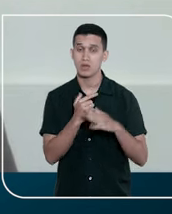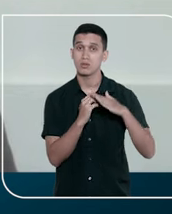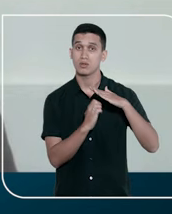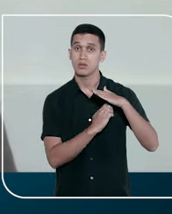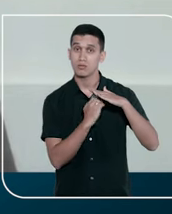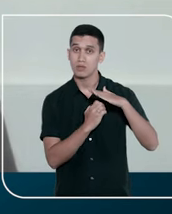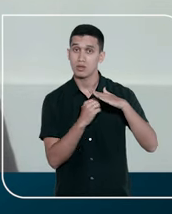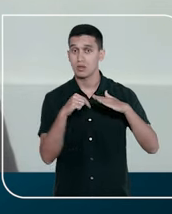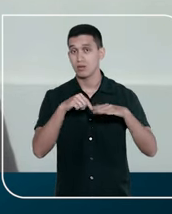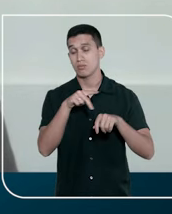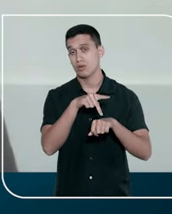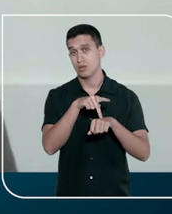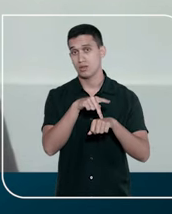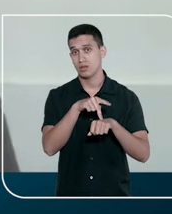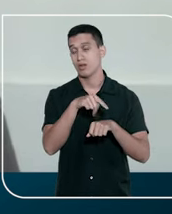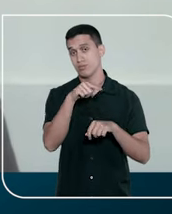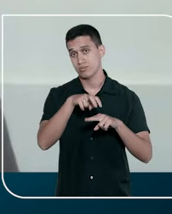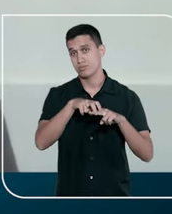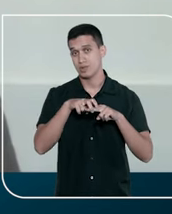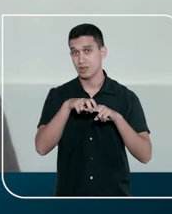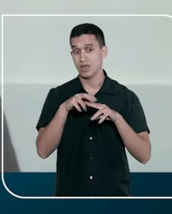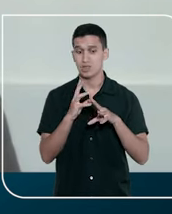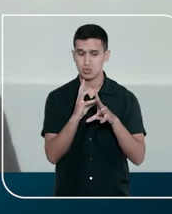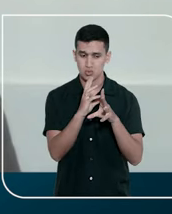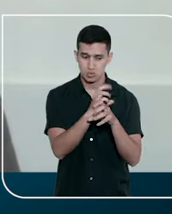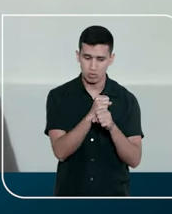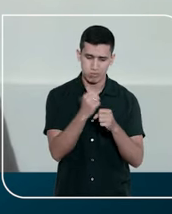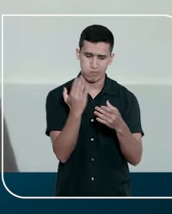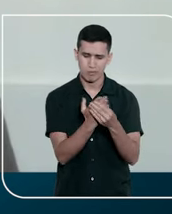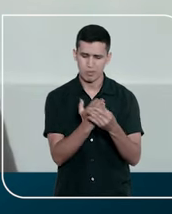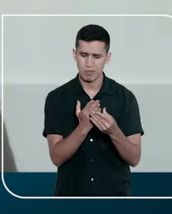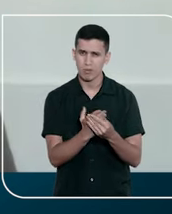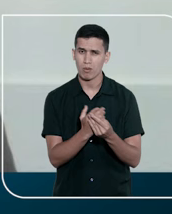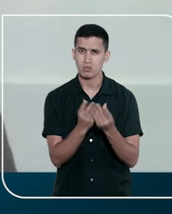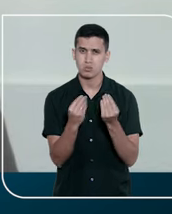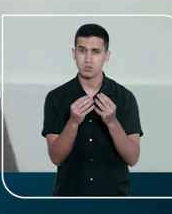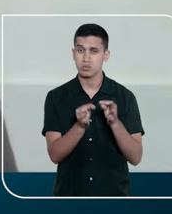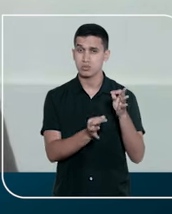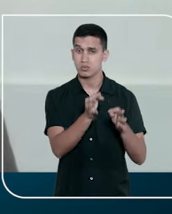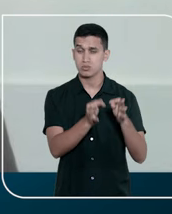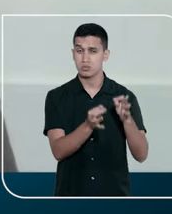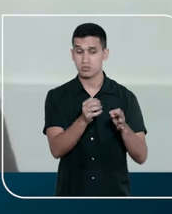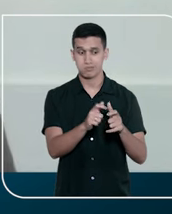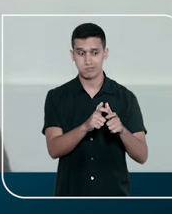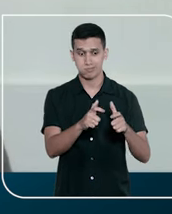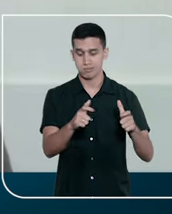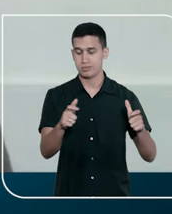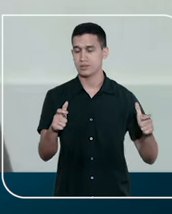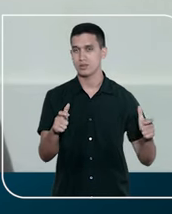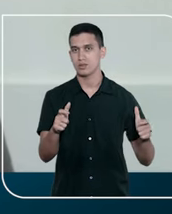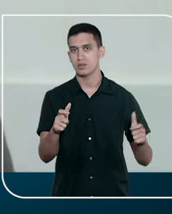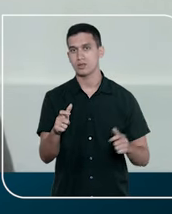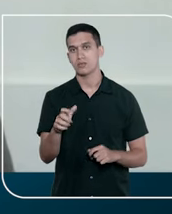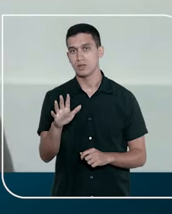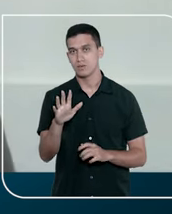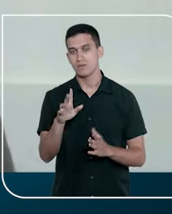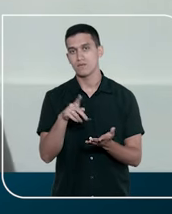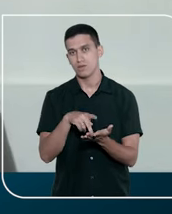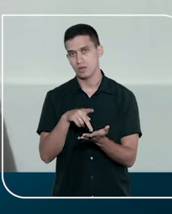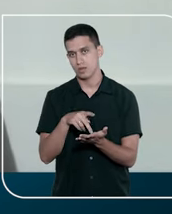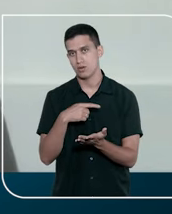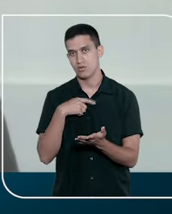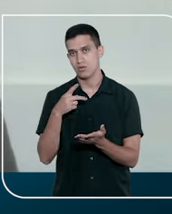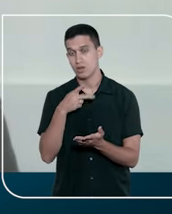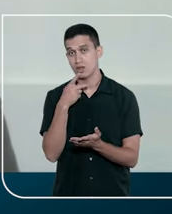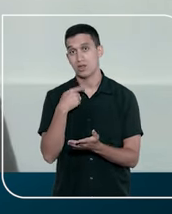país. Essa é uma das razões, o índice de judicialização é algo gigantesco. Mas, Fátima, eu confesso que eu não sei se eu